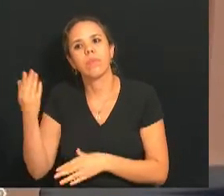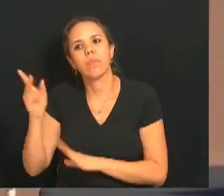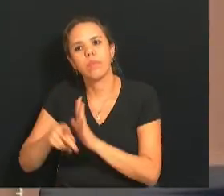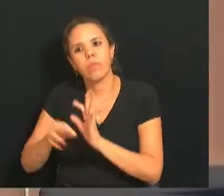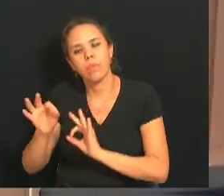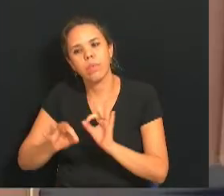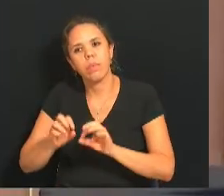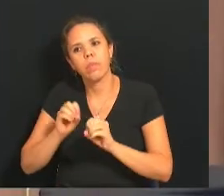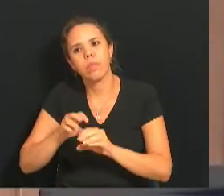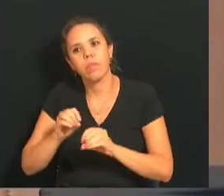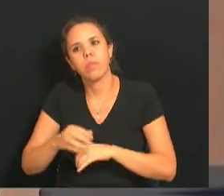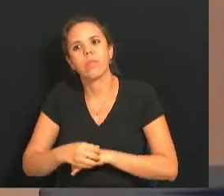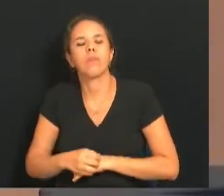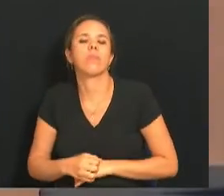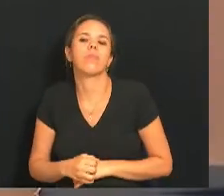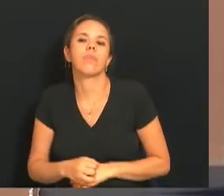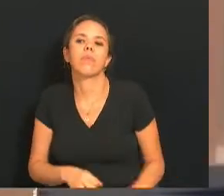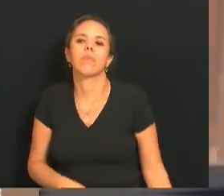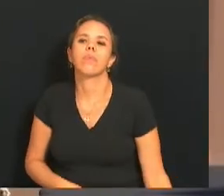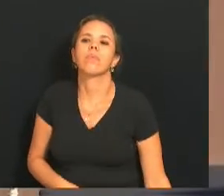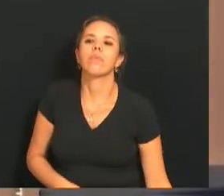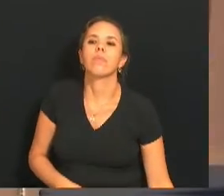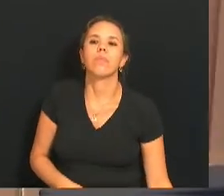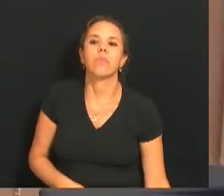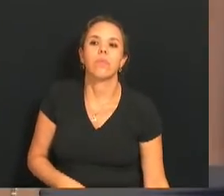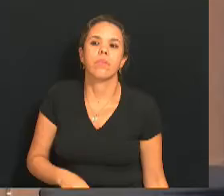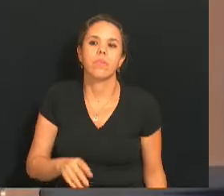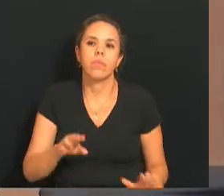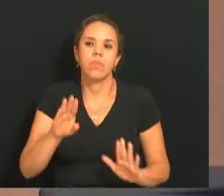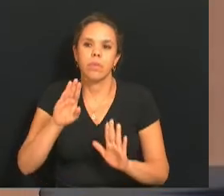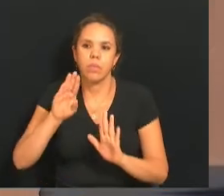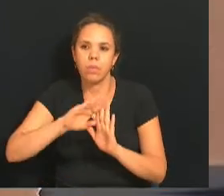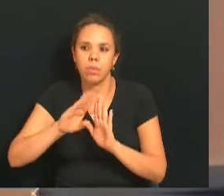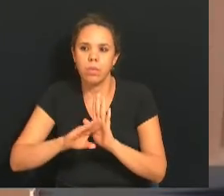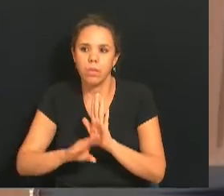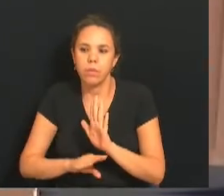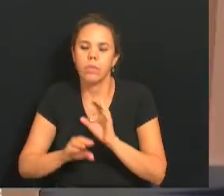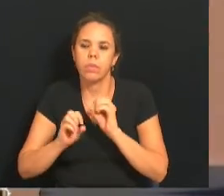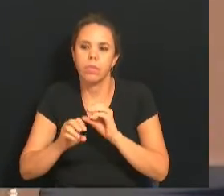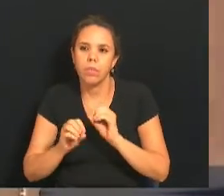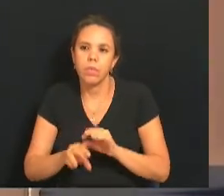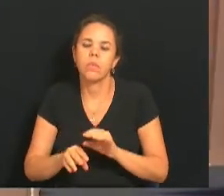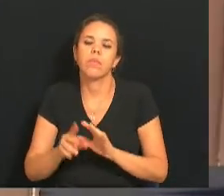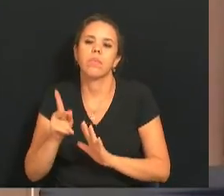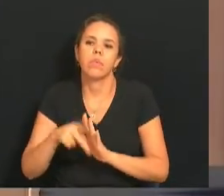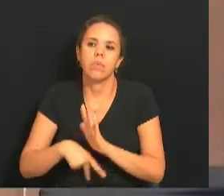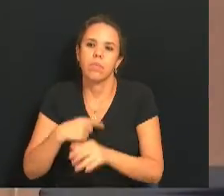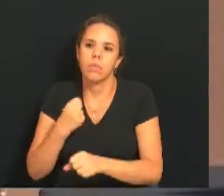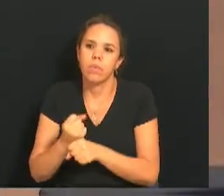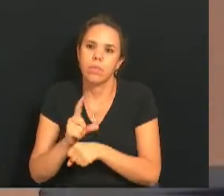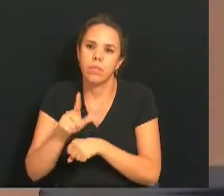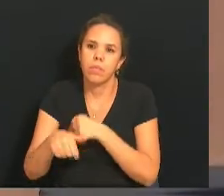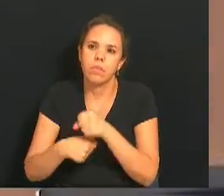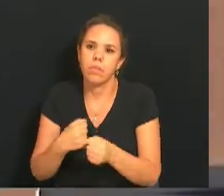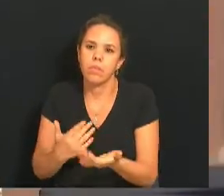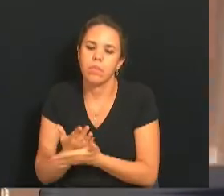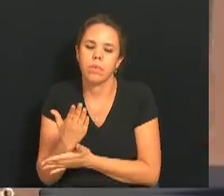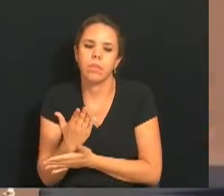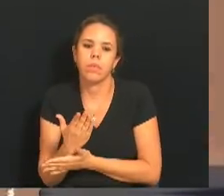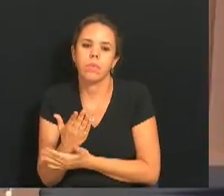de Educação. O Plano Municipal dizia que o projeto viria a ser aprovado pelo menos um ano após a aprovação do